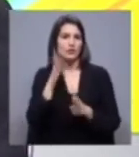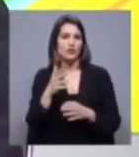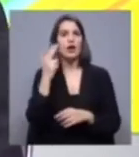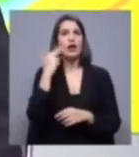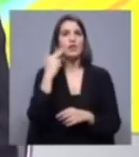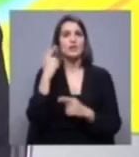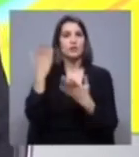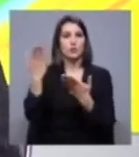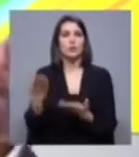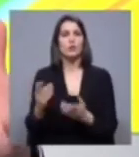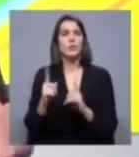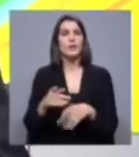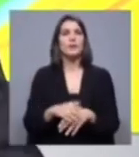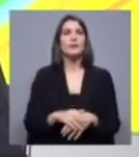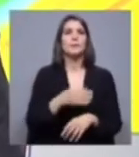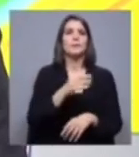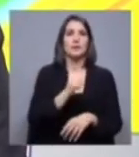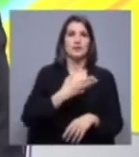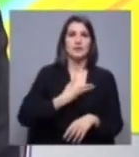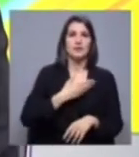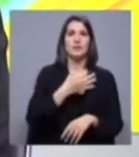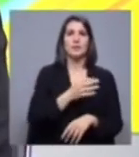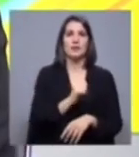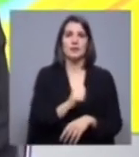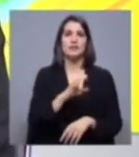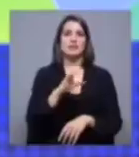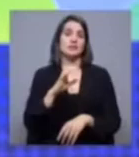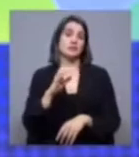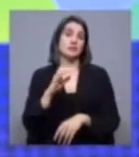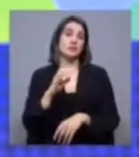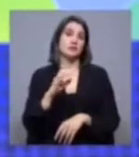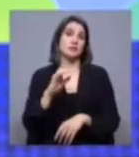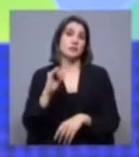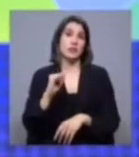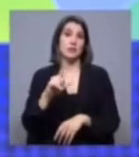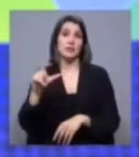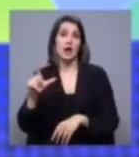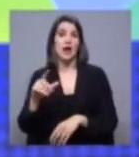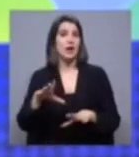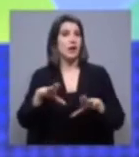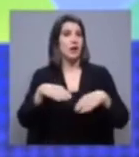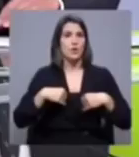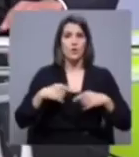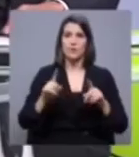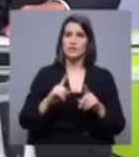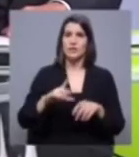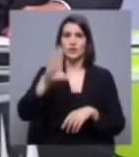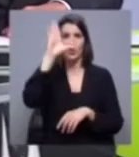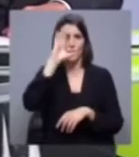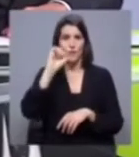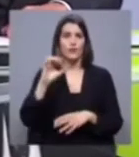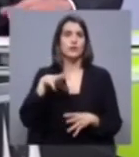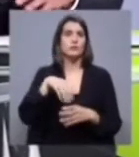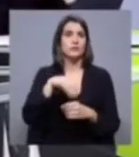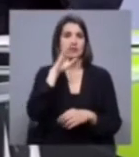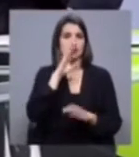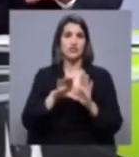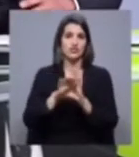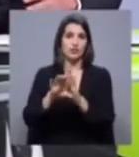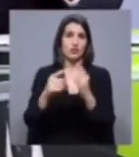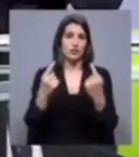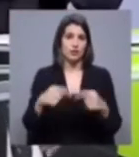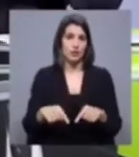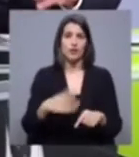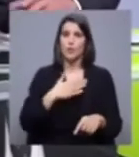por si. PSD, CDS, Iniciativa Liberal, rejeitam qualquer acordo de governo onde esteja o Chega. Pergunto-lhe se,